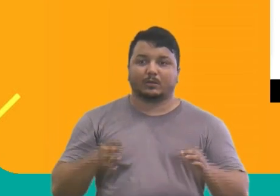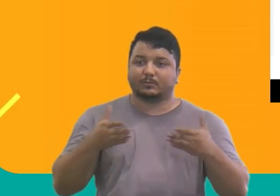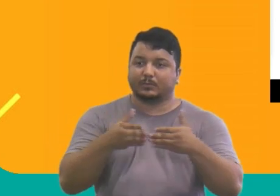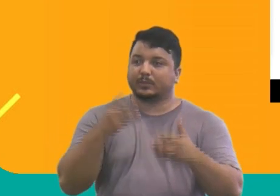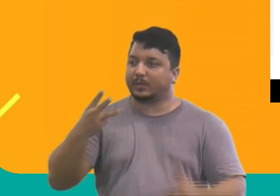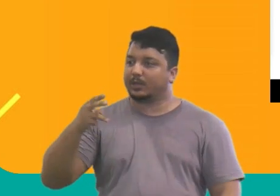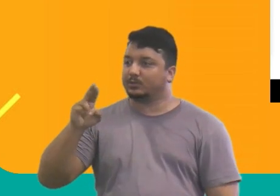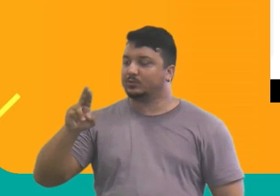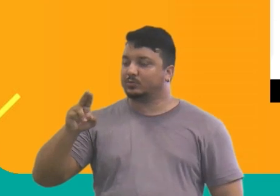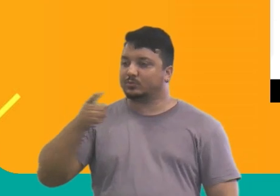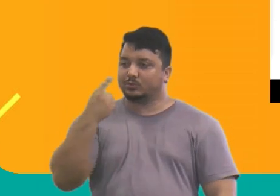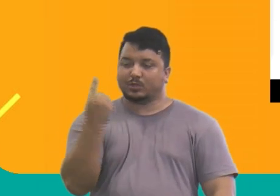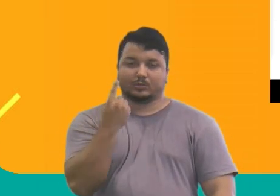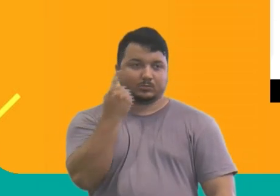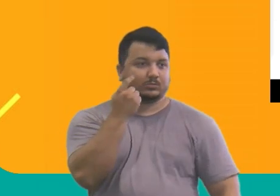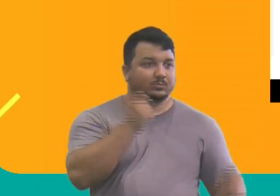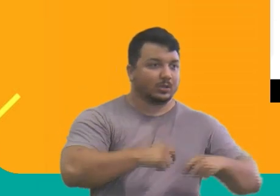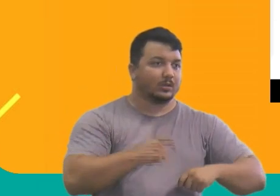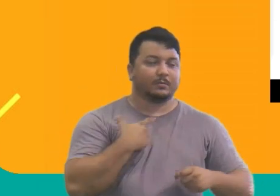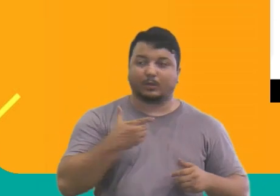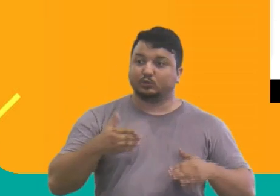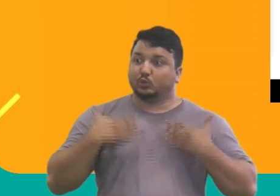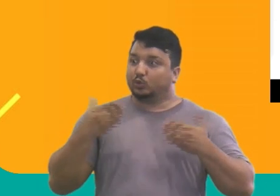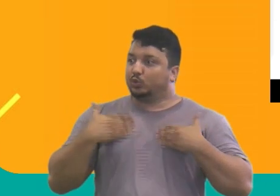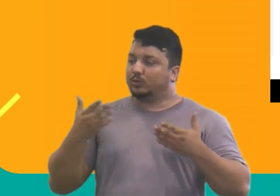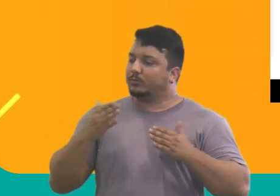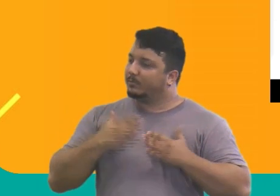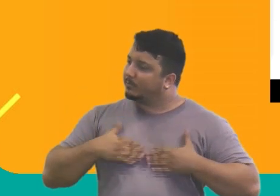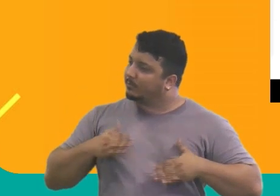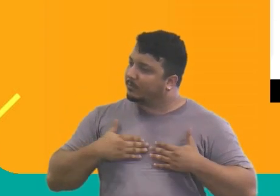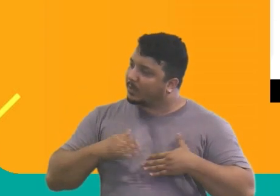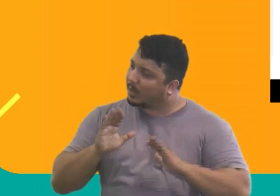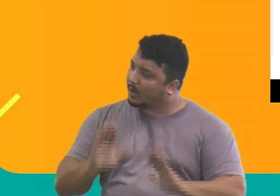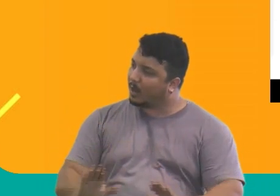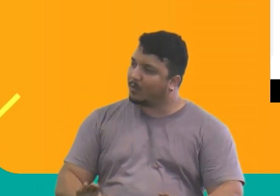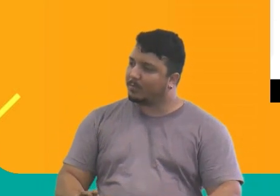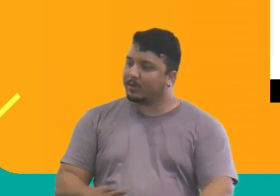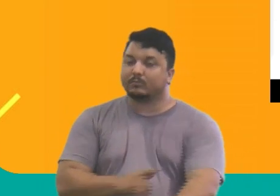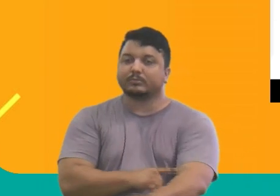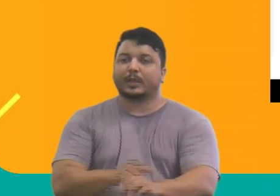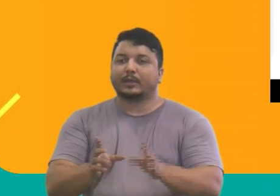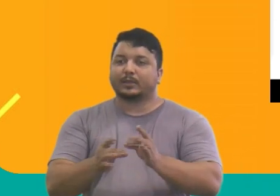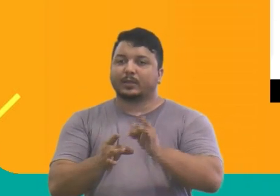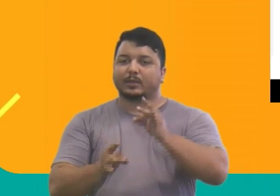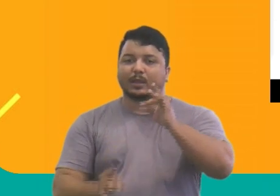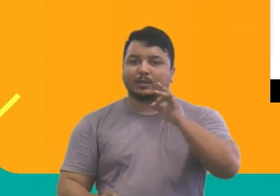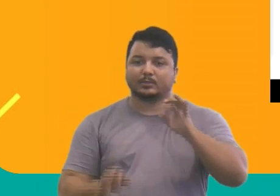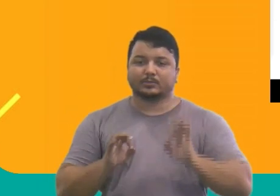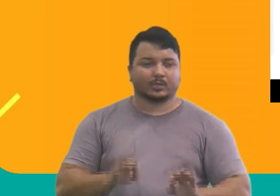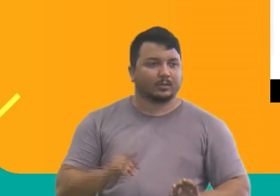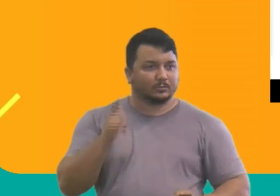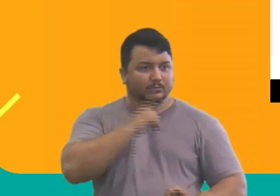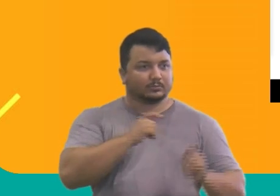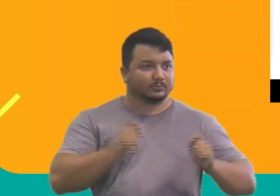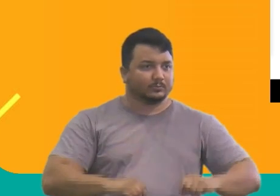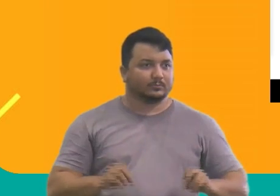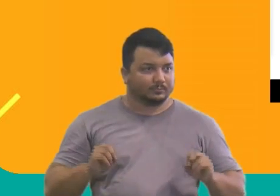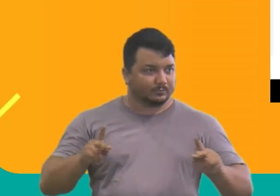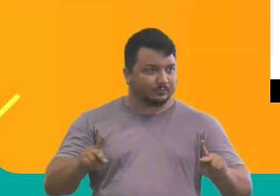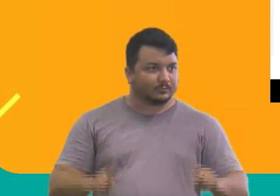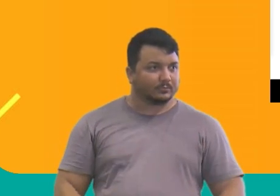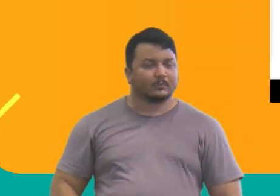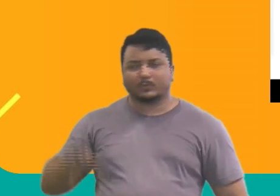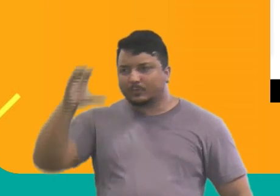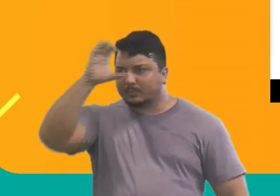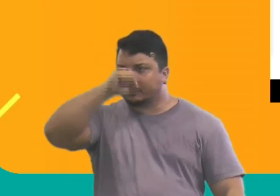3 unidades. Para de se assustar com o gráfico. É só um detalhe que tu vai buscar nele, tá?